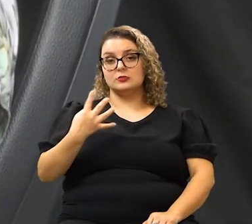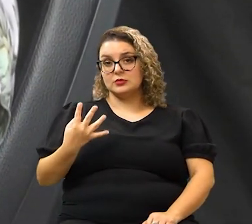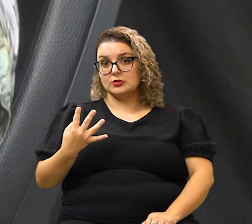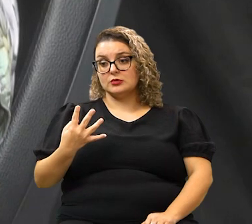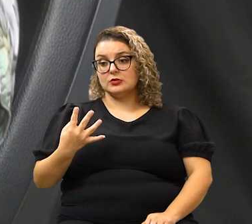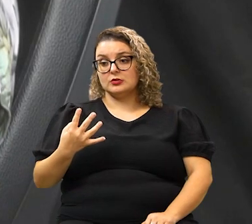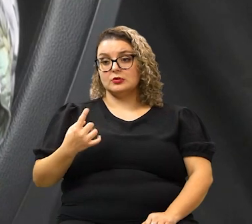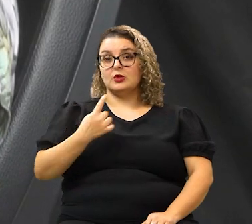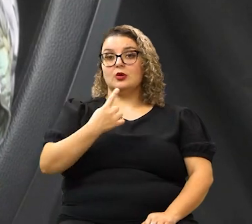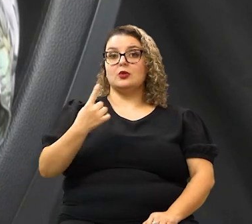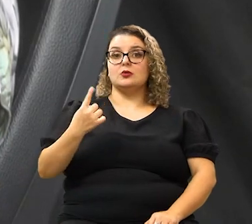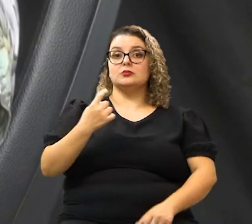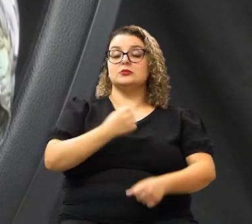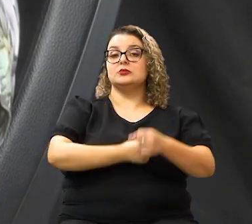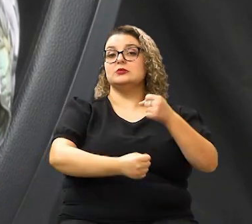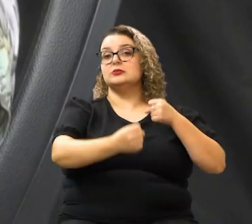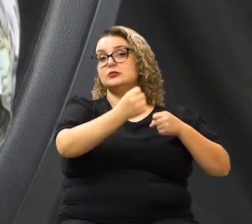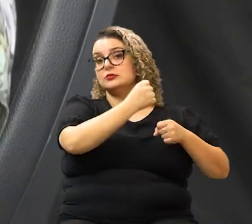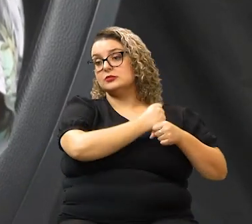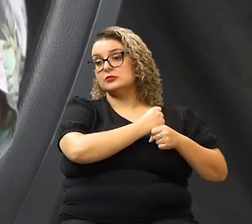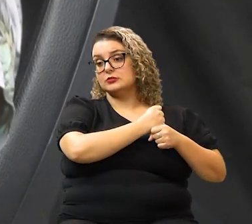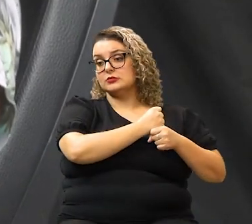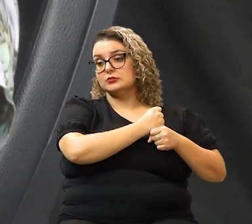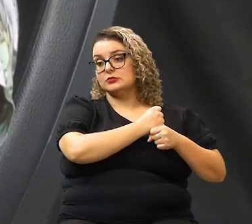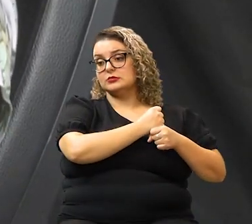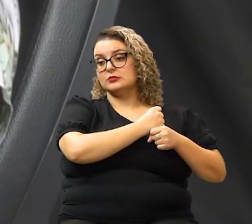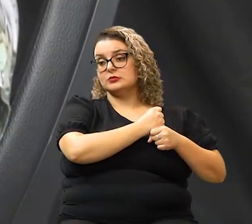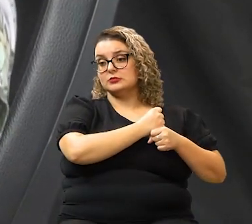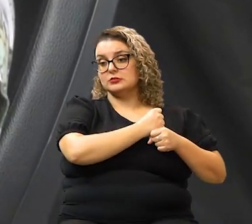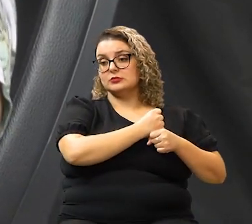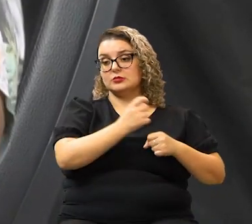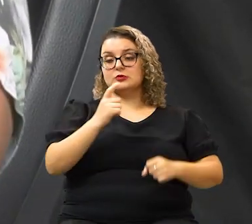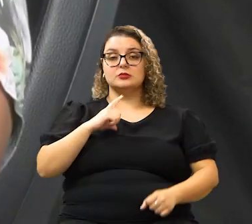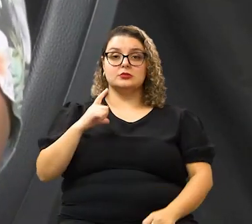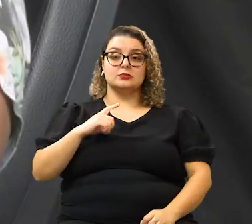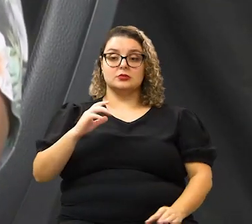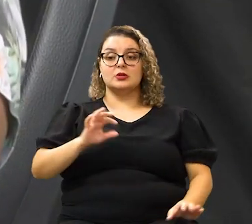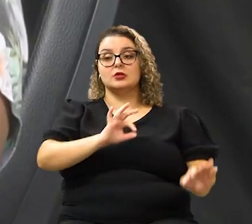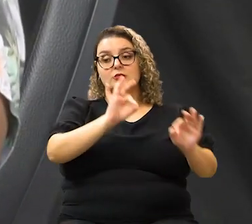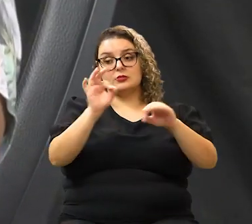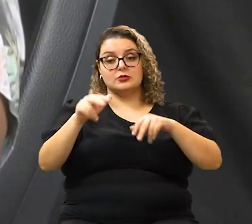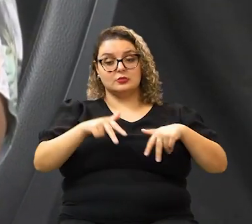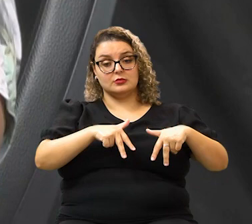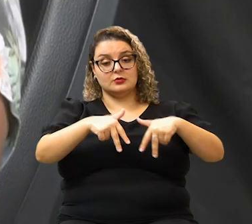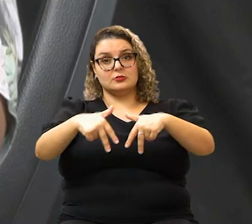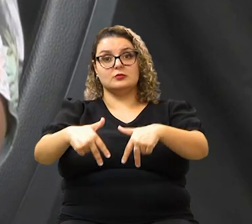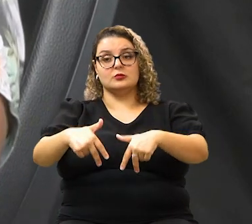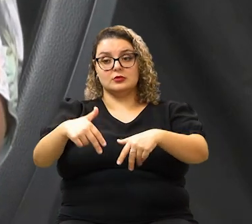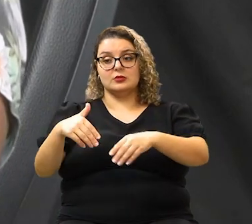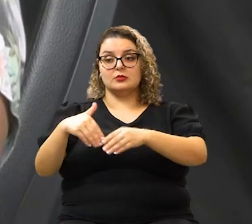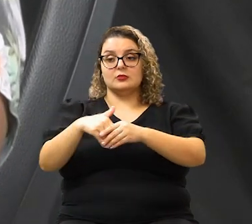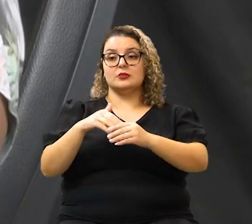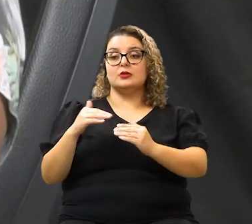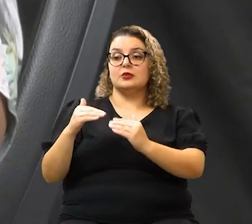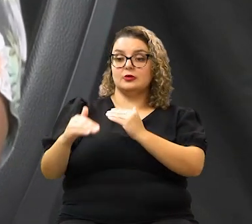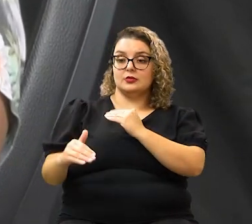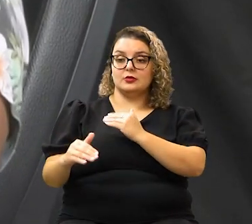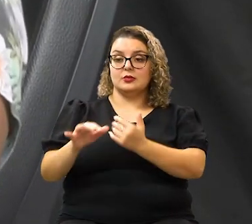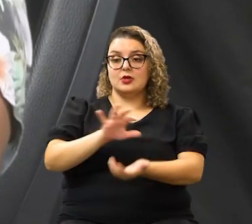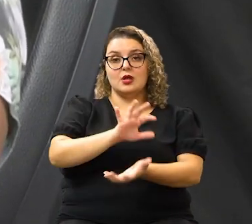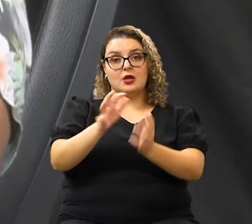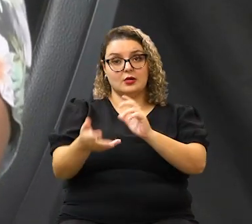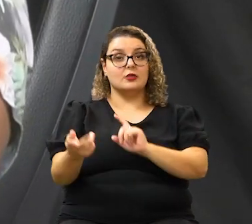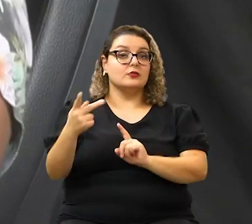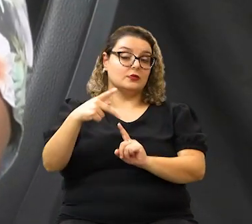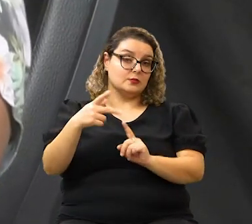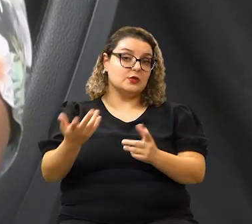eu tinha acompanhado ela votar contra a reforma da Previdência. E essa coisa me